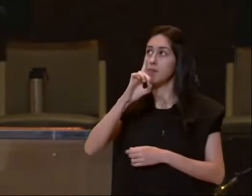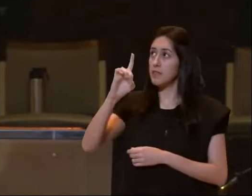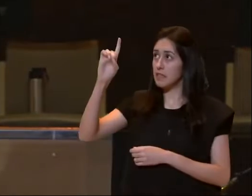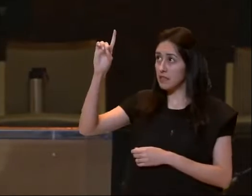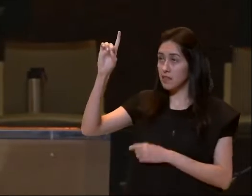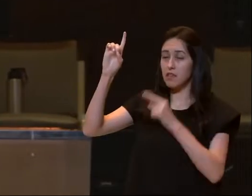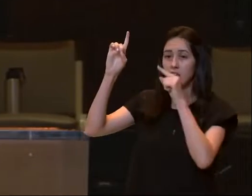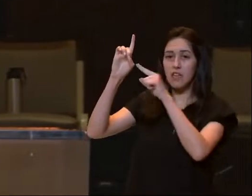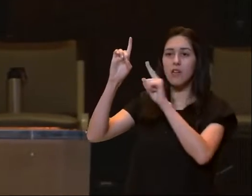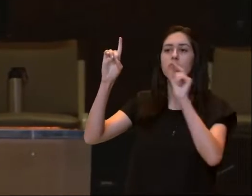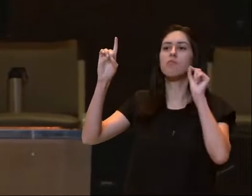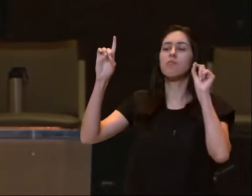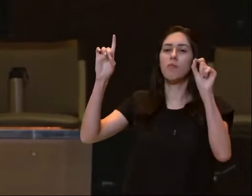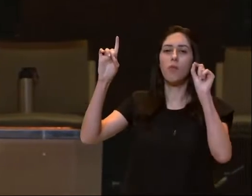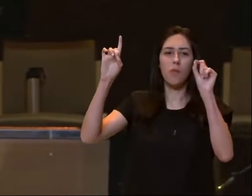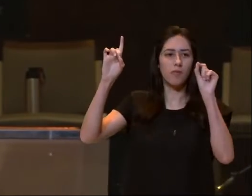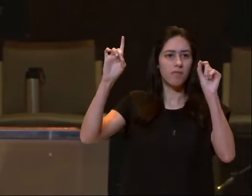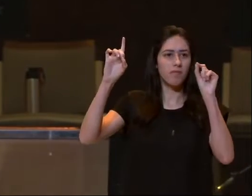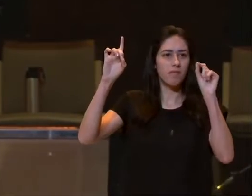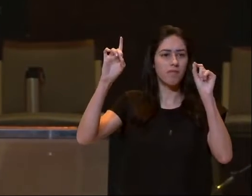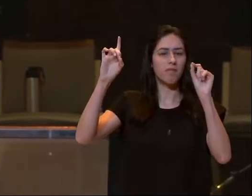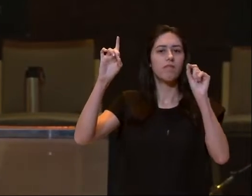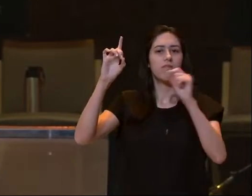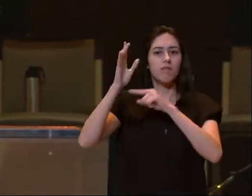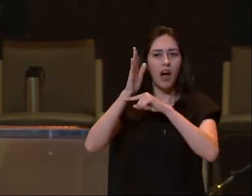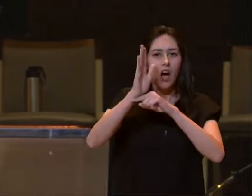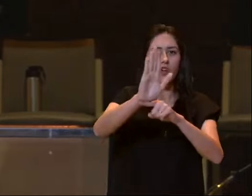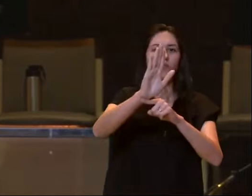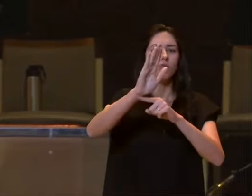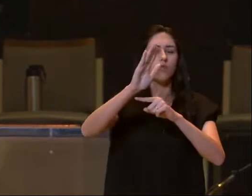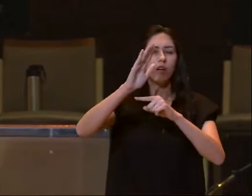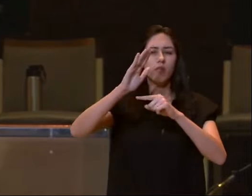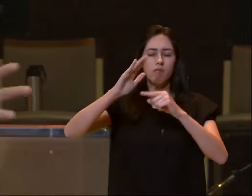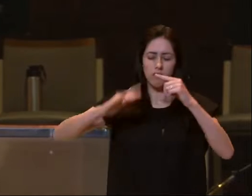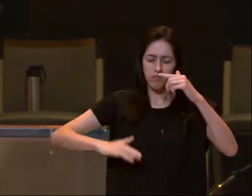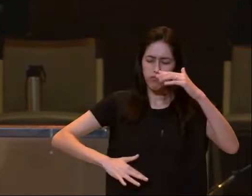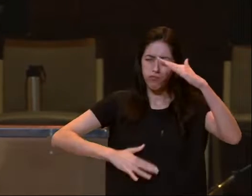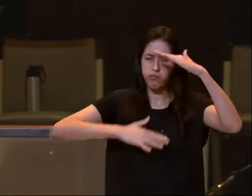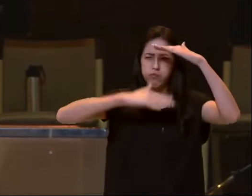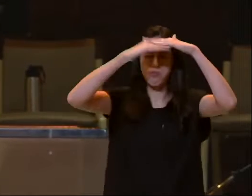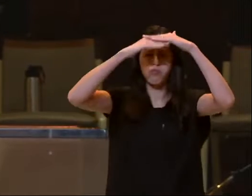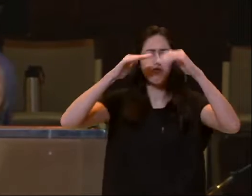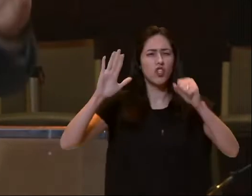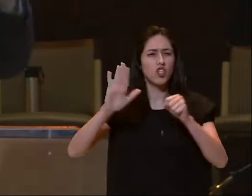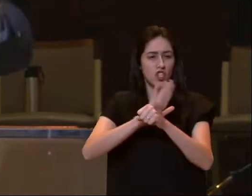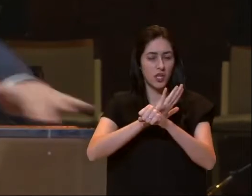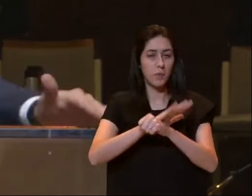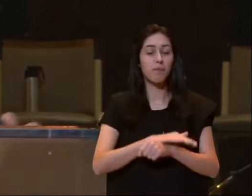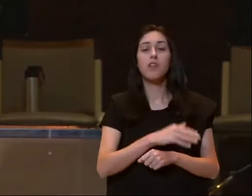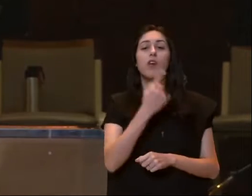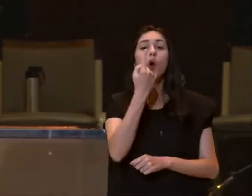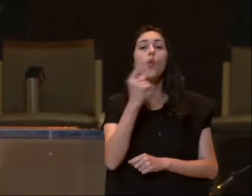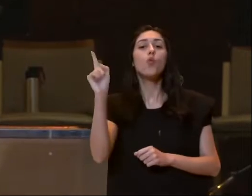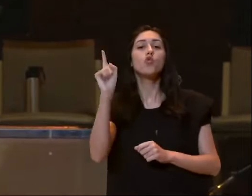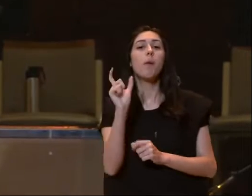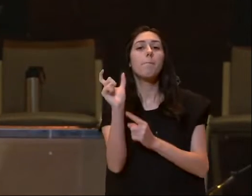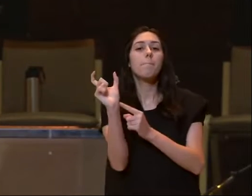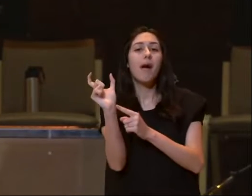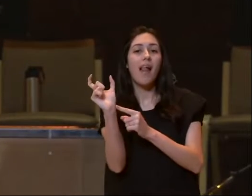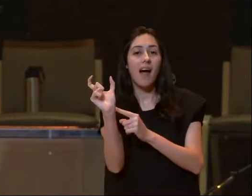Deus que derrama e faz transbordar. A outra palavra-chave está no final do